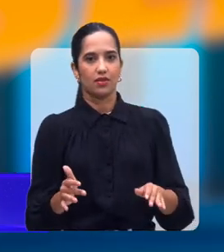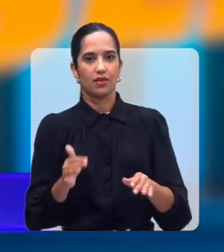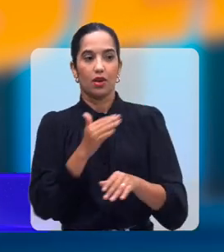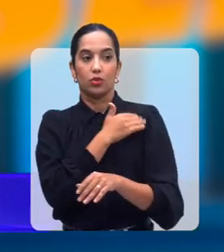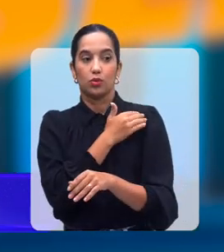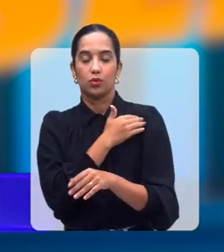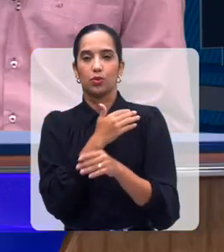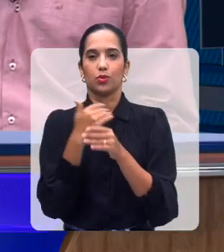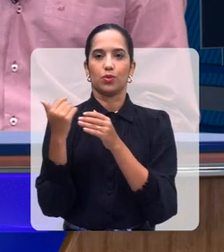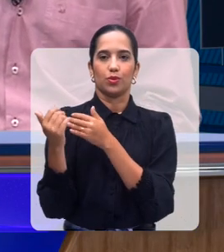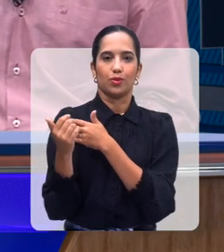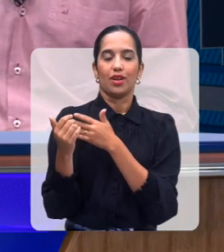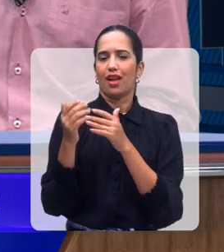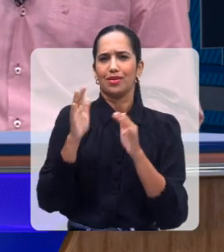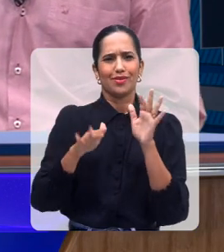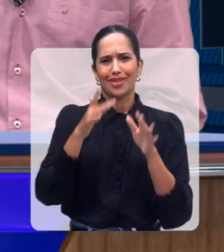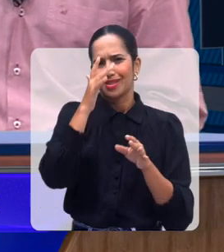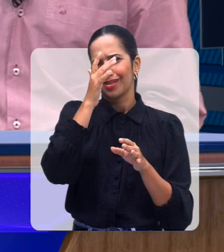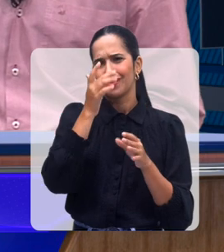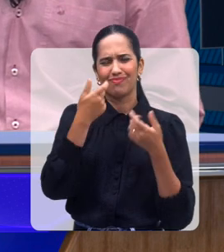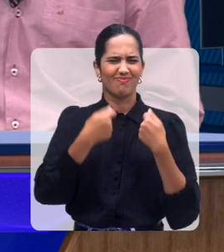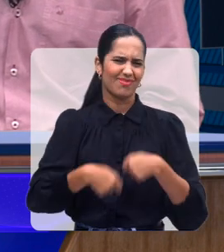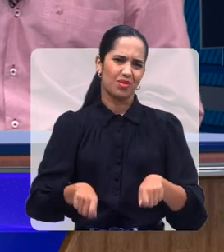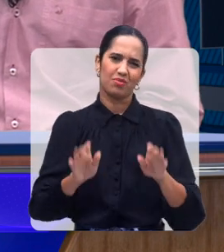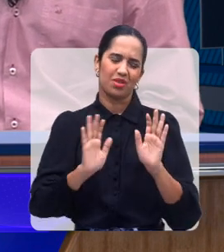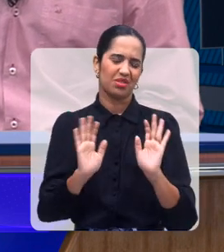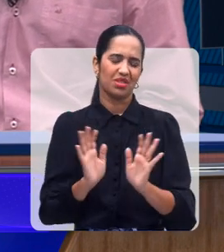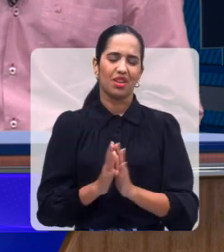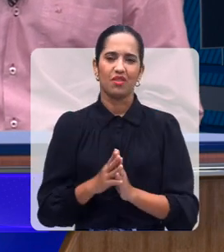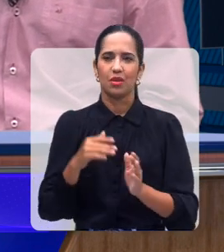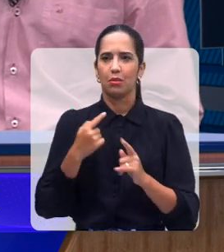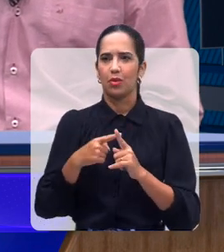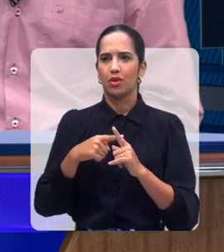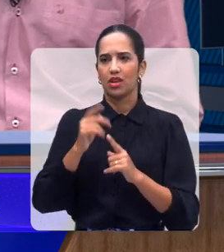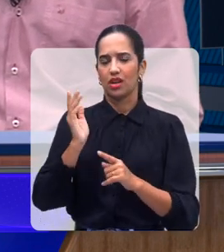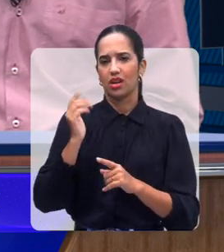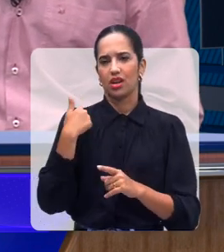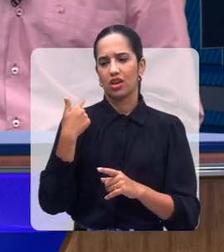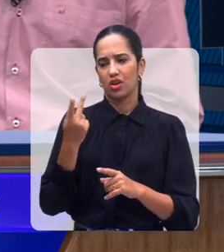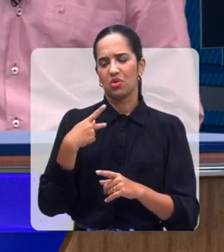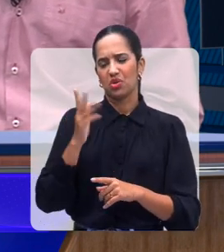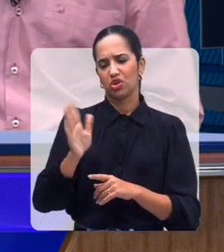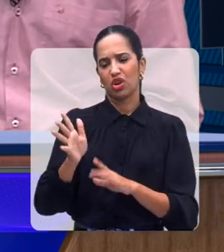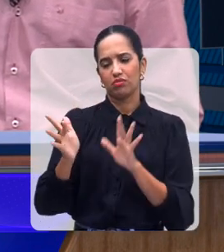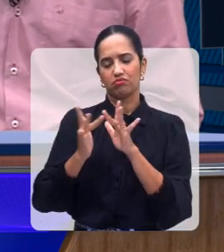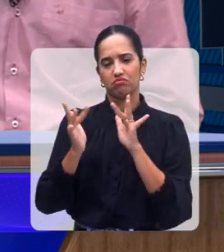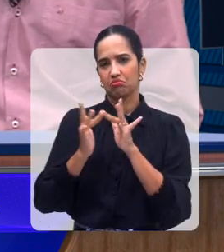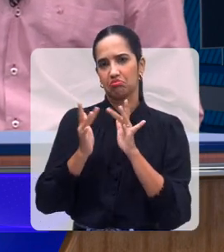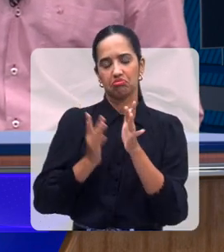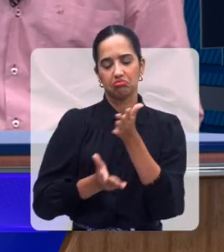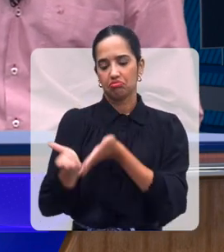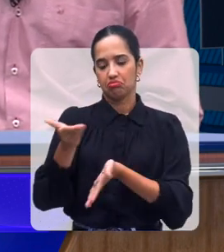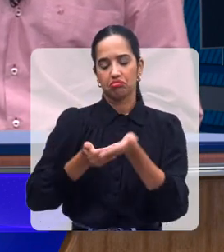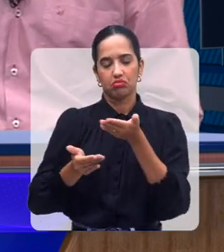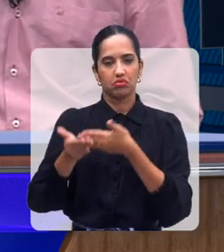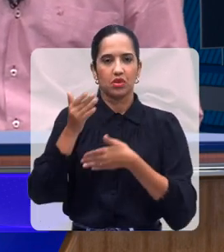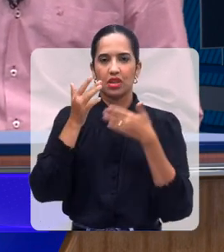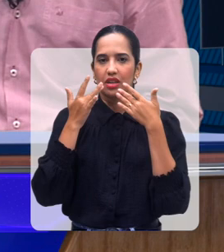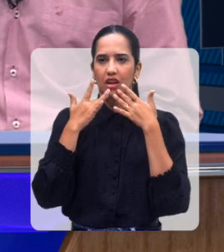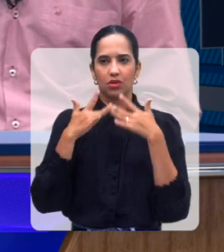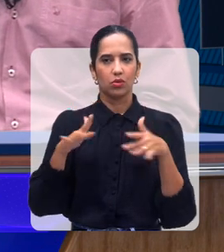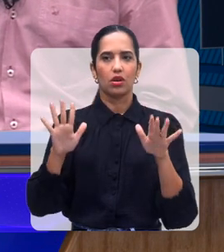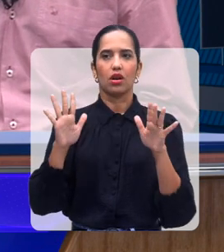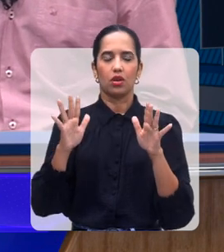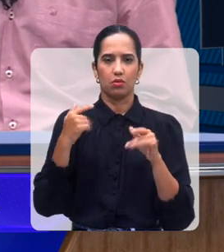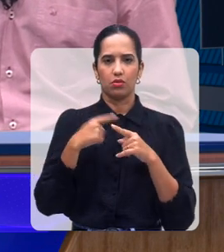mas às vezes, mas a maioria das vezes nem precisava, Chico, porque a gente já tinha uma interação tão grande que você já...